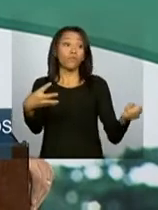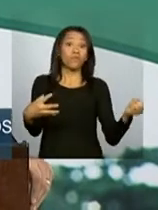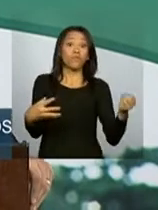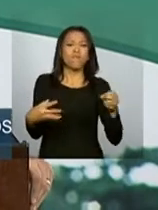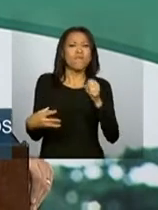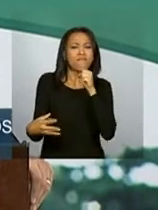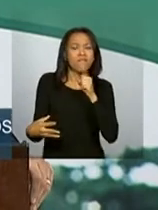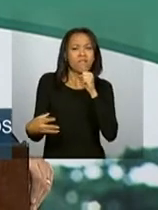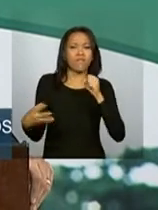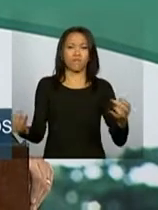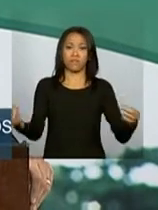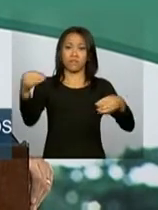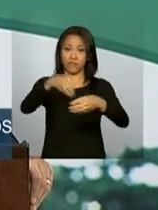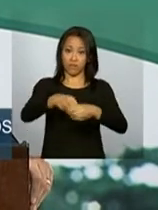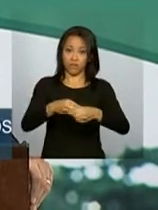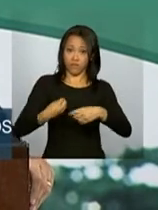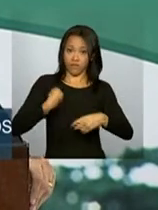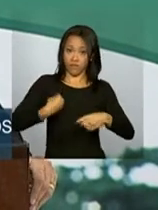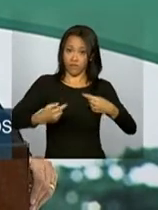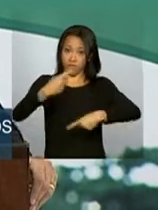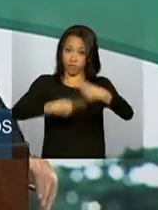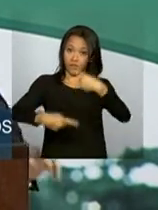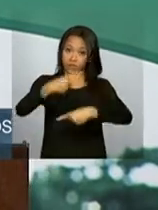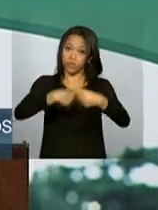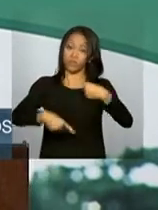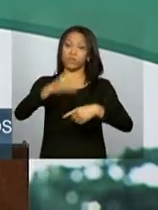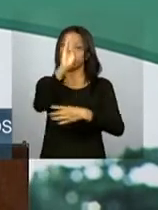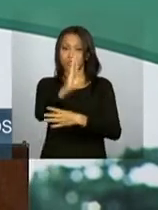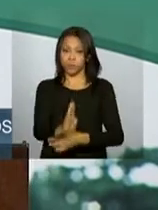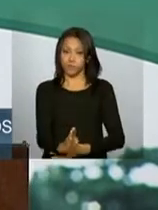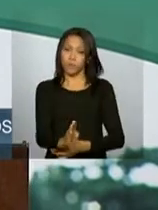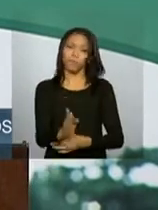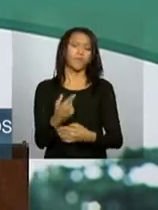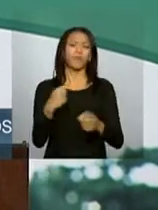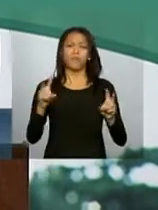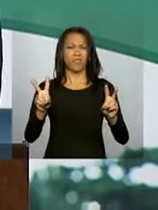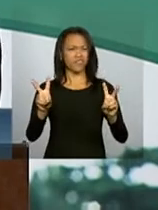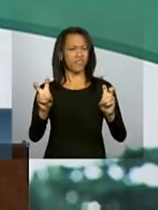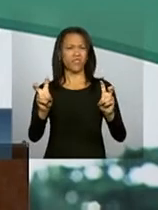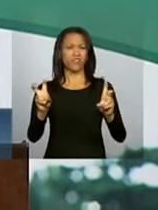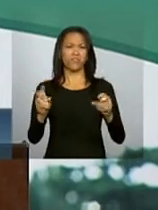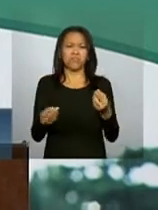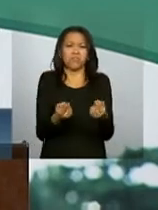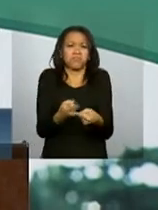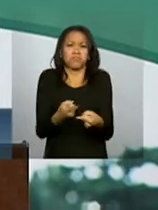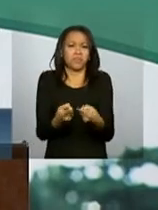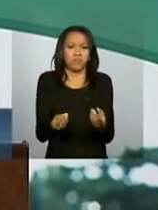vida pública brasileira. Eu invoco esse tema porque eu acho que